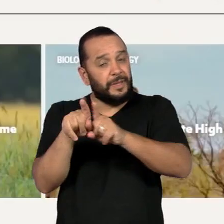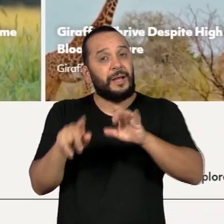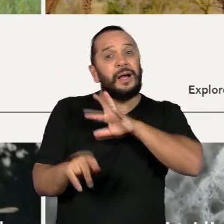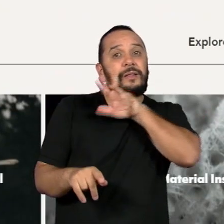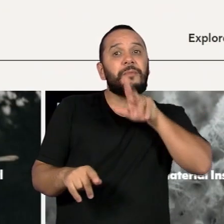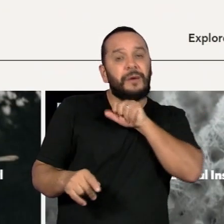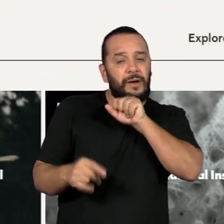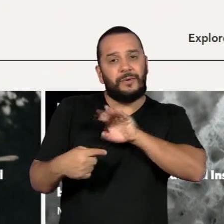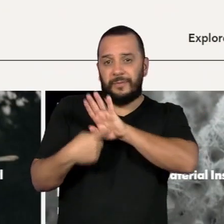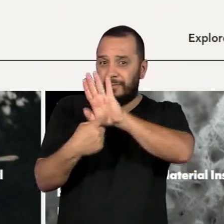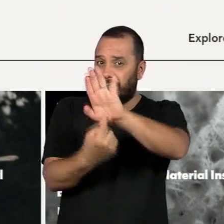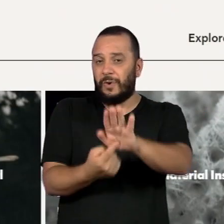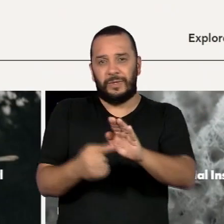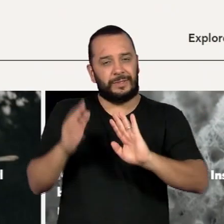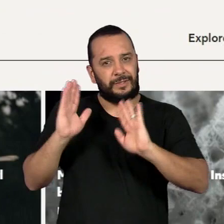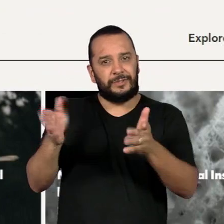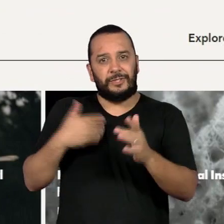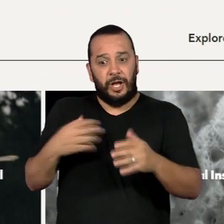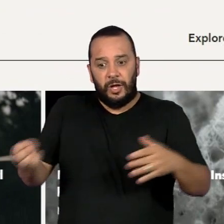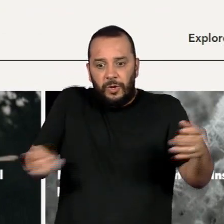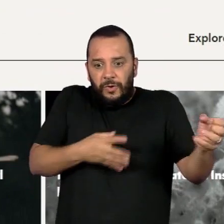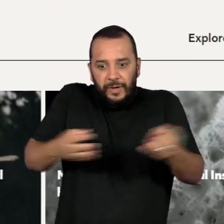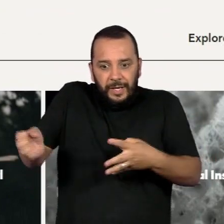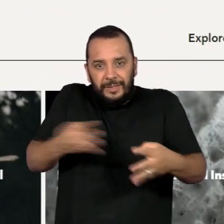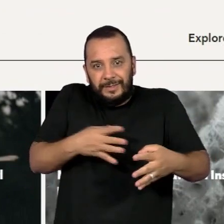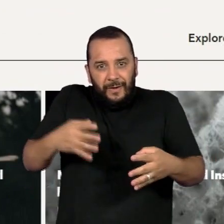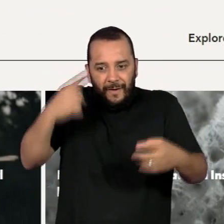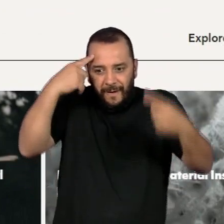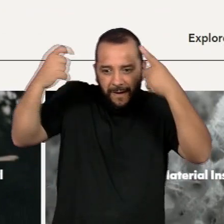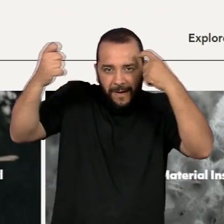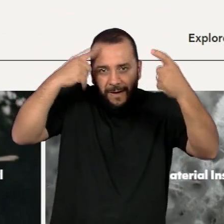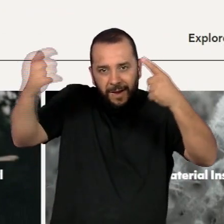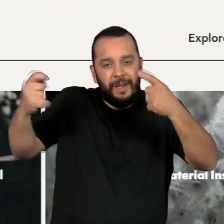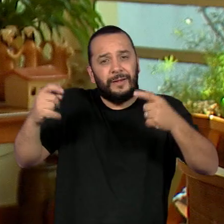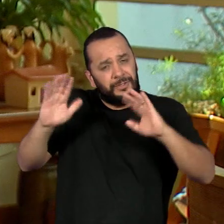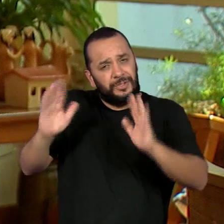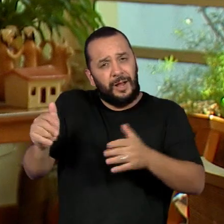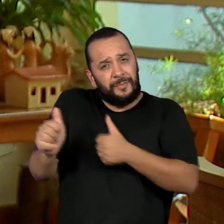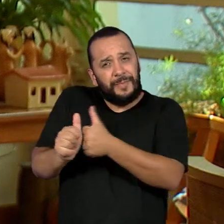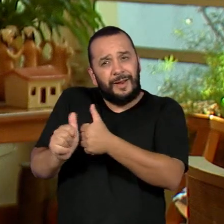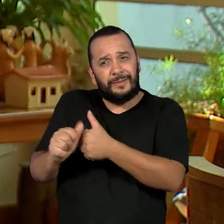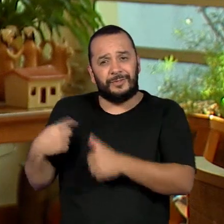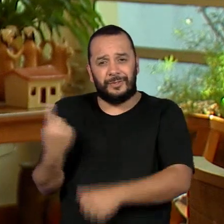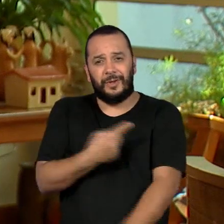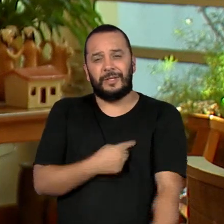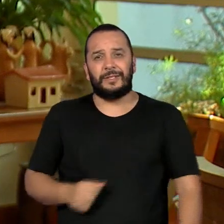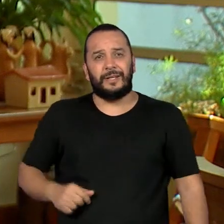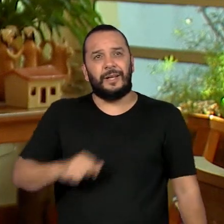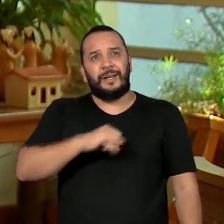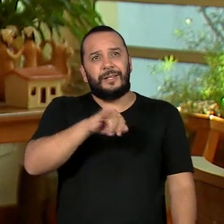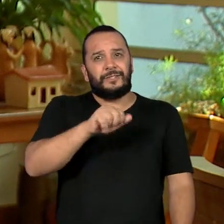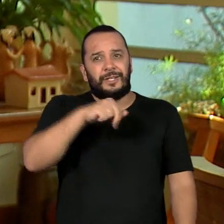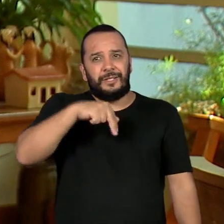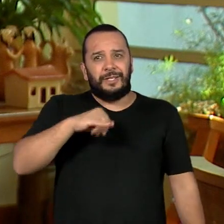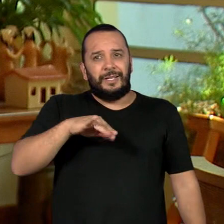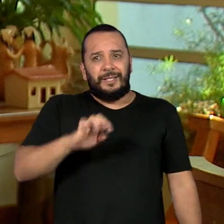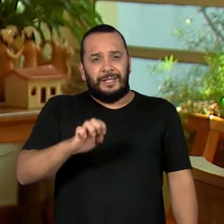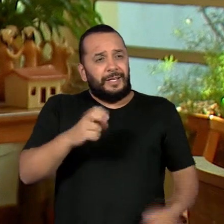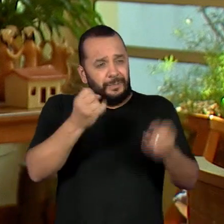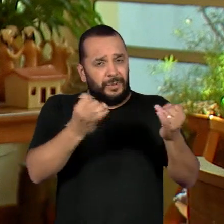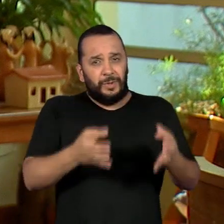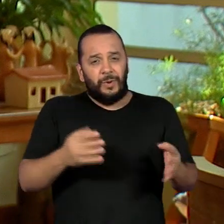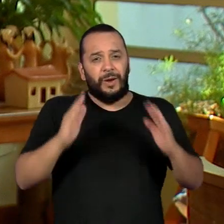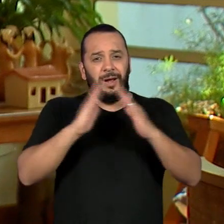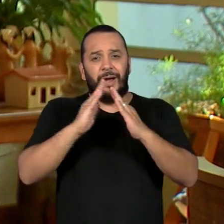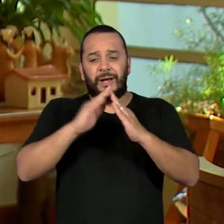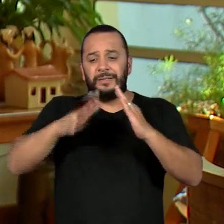inovações criativas do meio ambiente podem estar bem próximas de nós. A Janine fala, você pode ir no quintal,